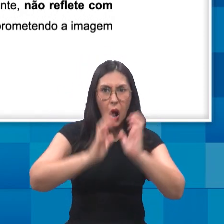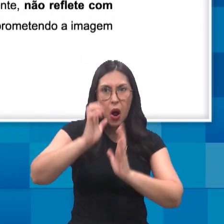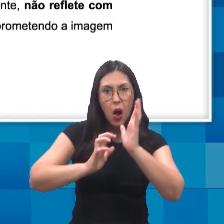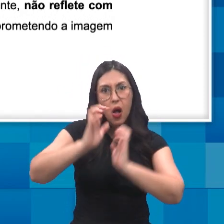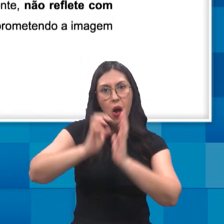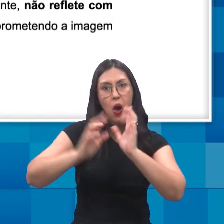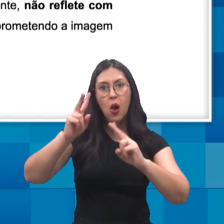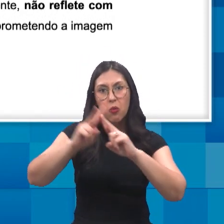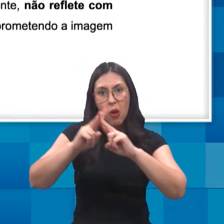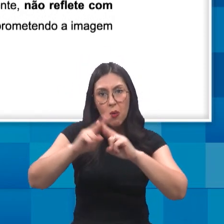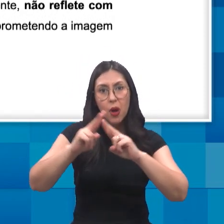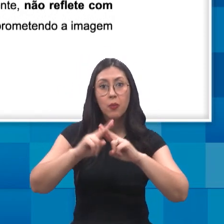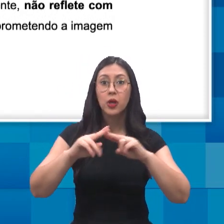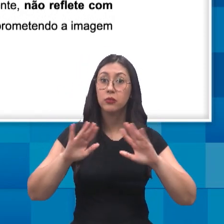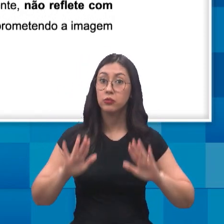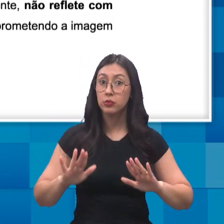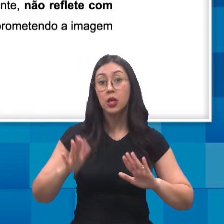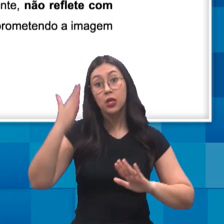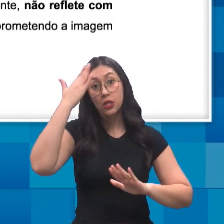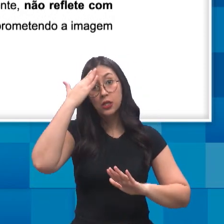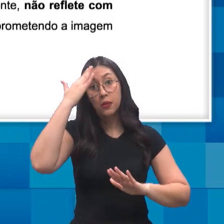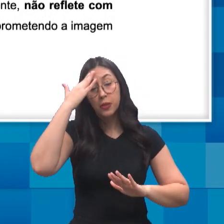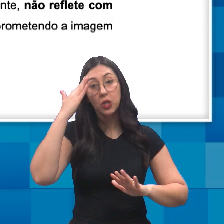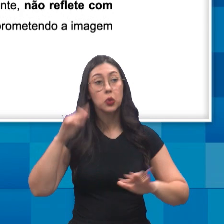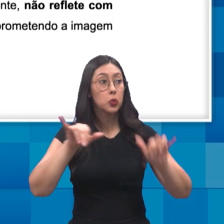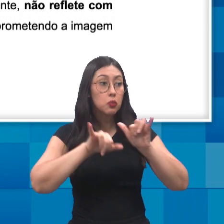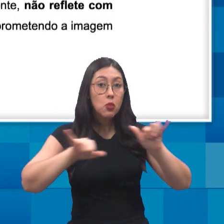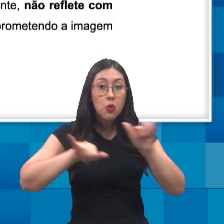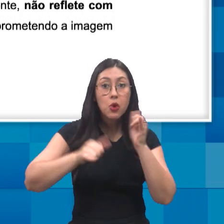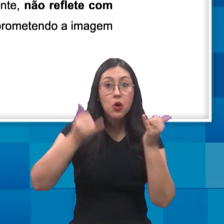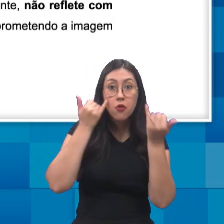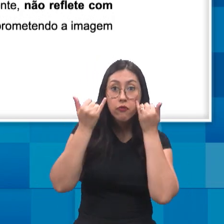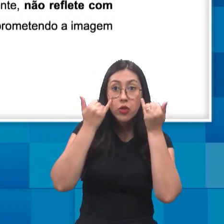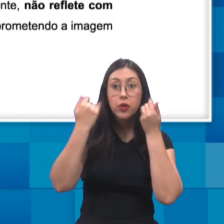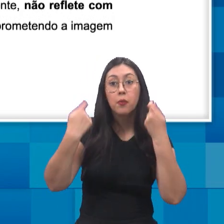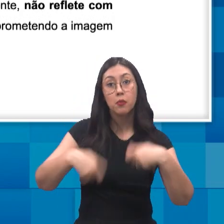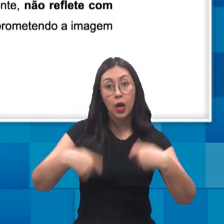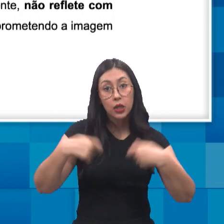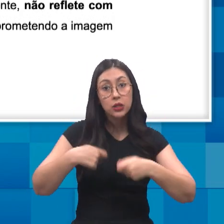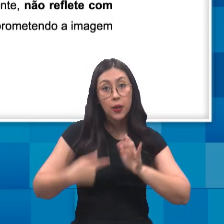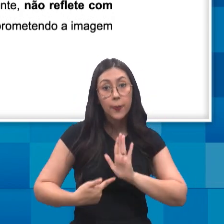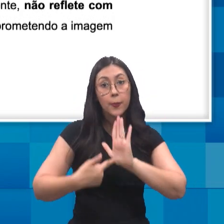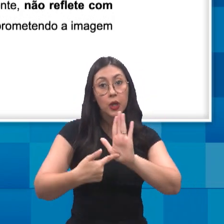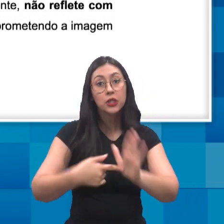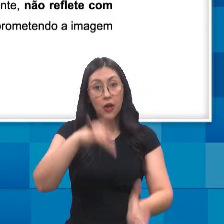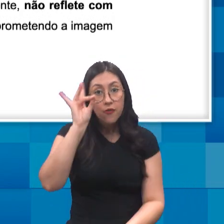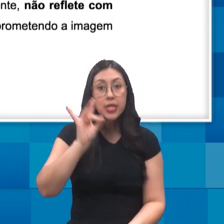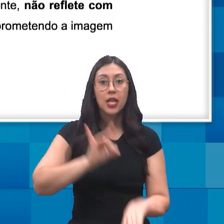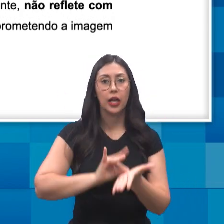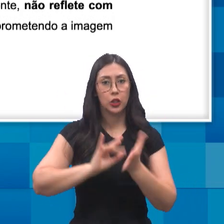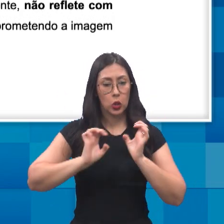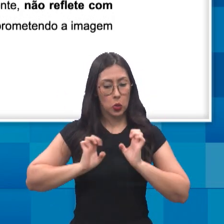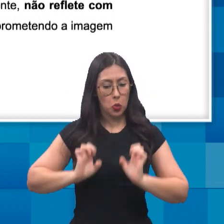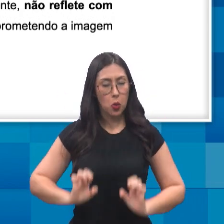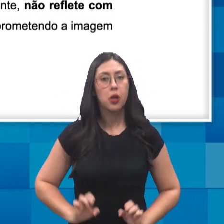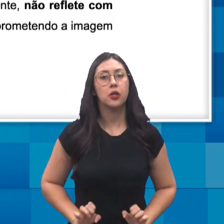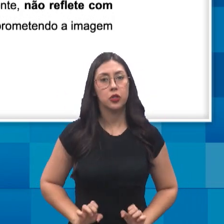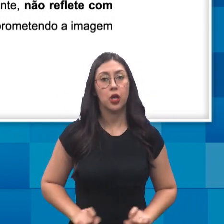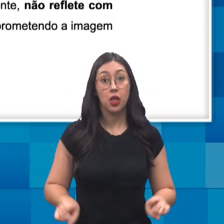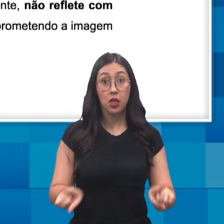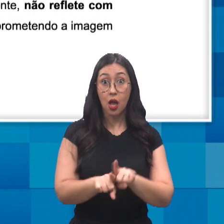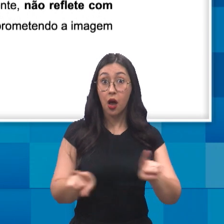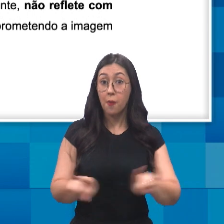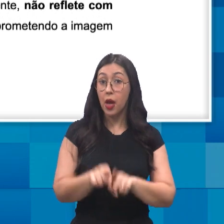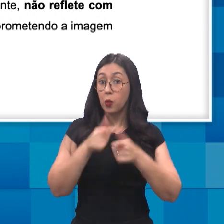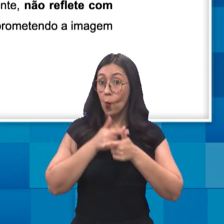compromisso que se espera de qualquer veículo de comunicação com a verdade, a imparcialidade e a ética jornalística, vimos por